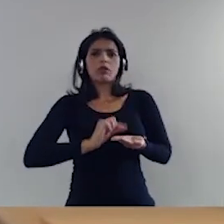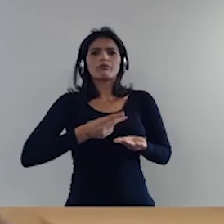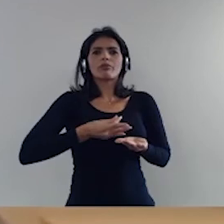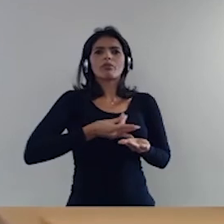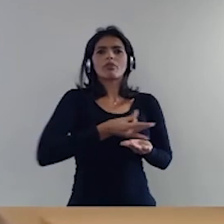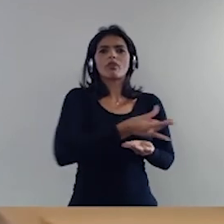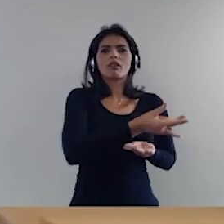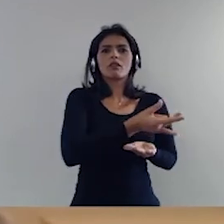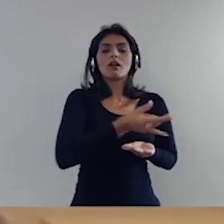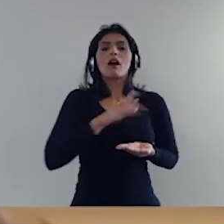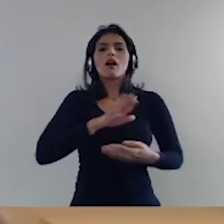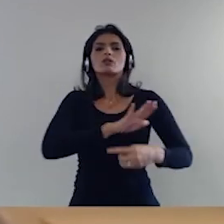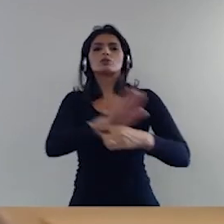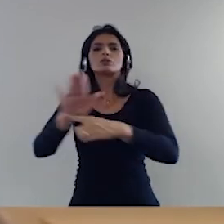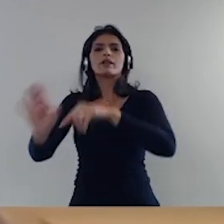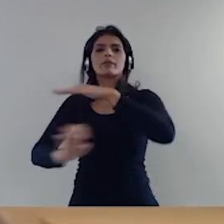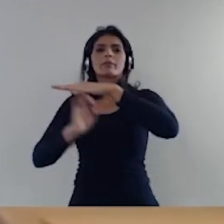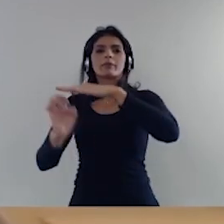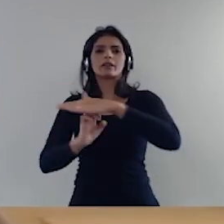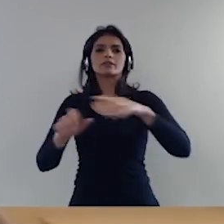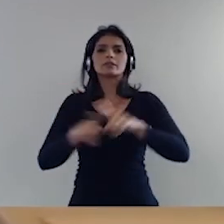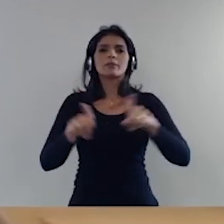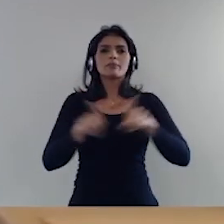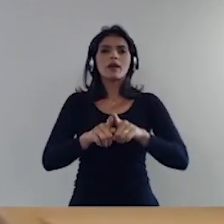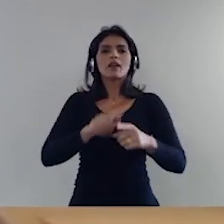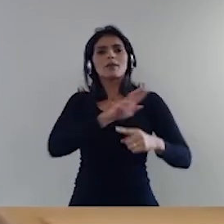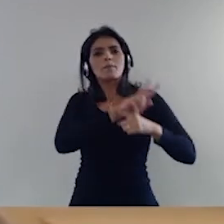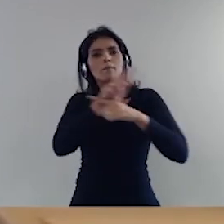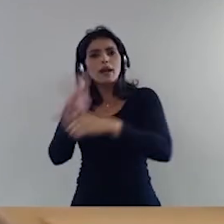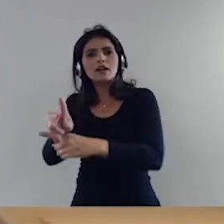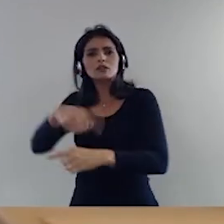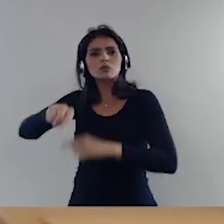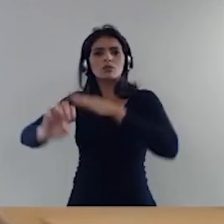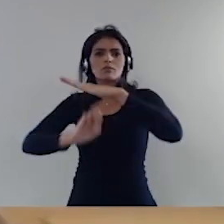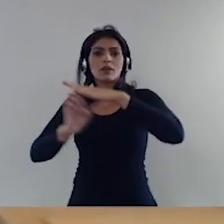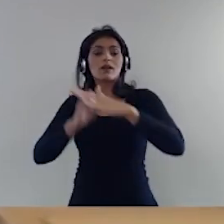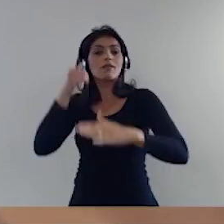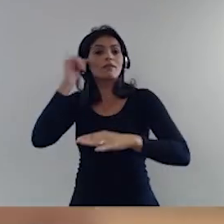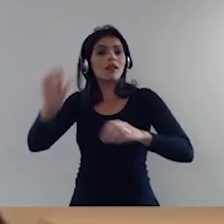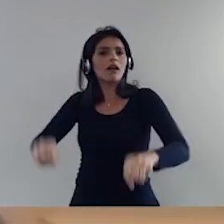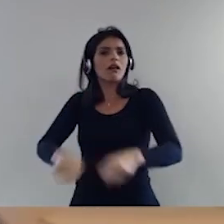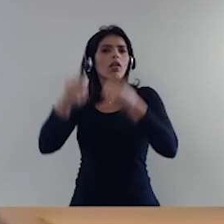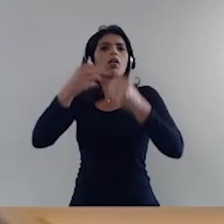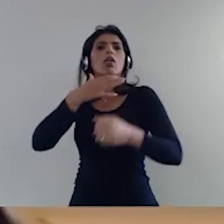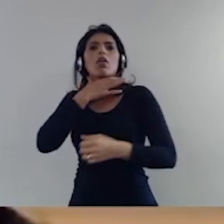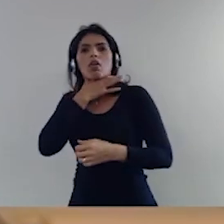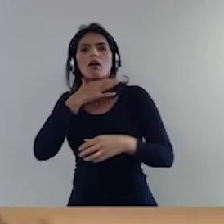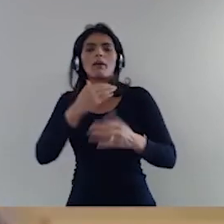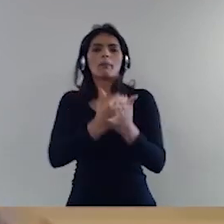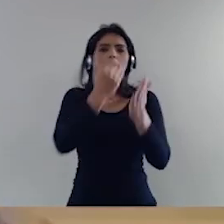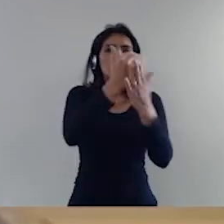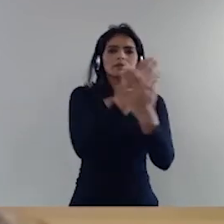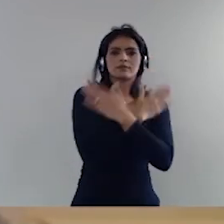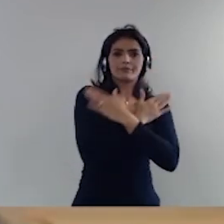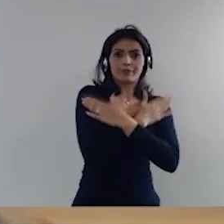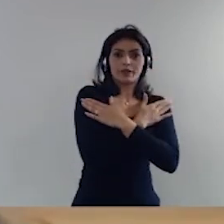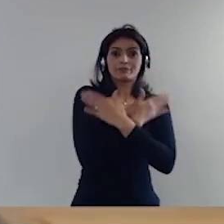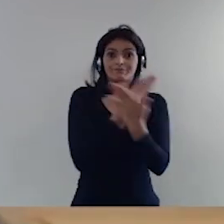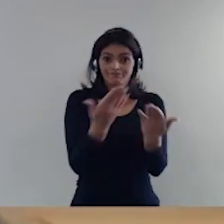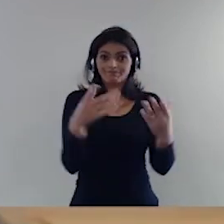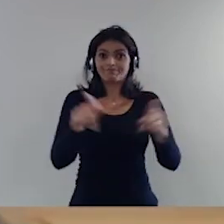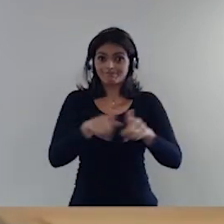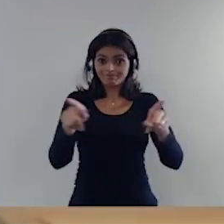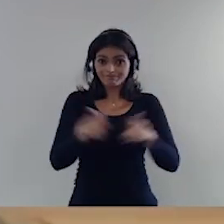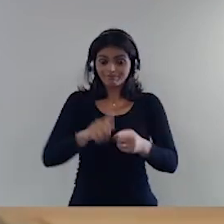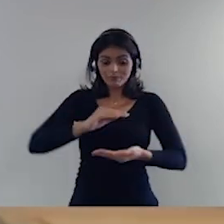e abrir linhas de crédito para evitar a quebradeira e o desemprego, e abriram-se